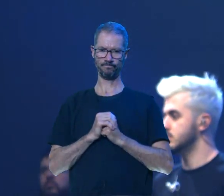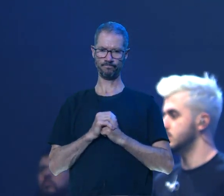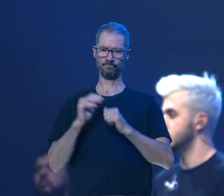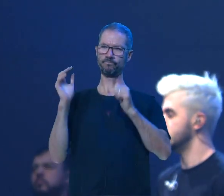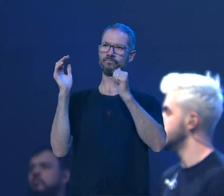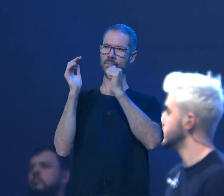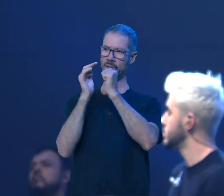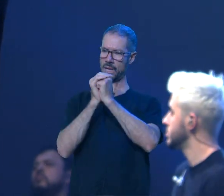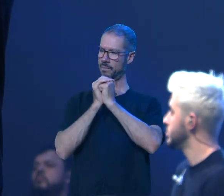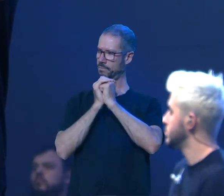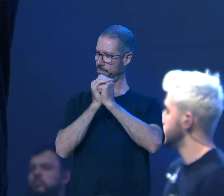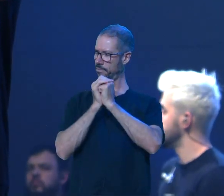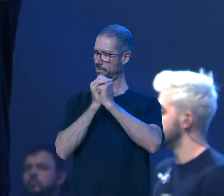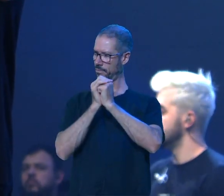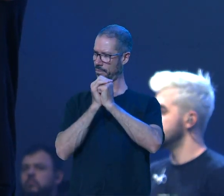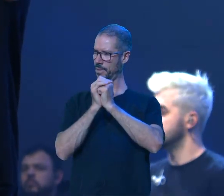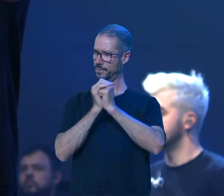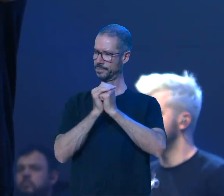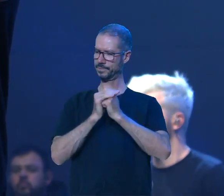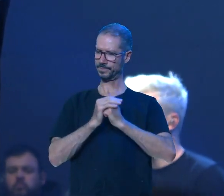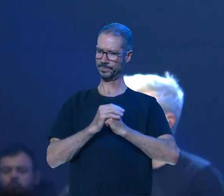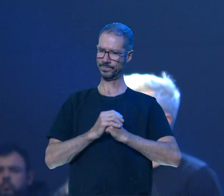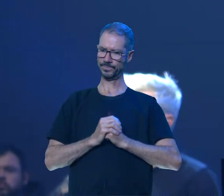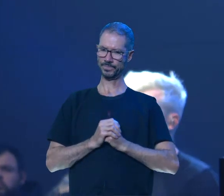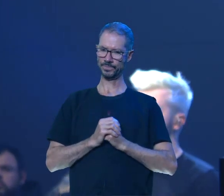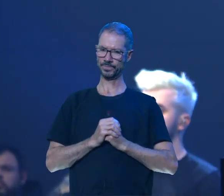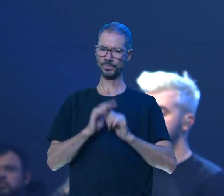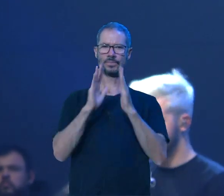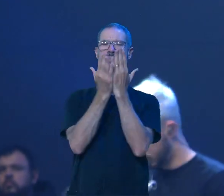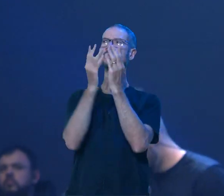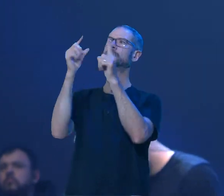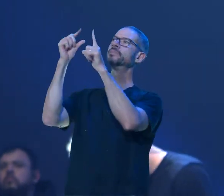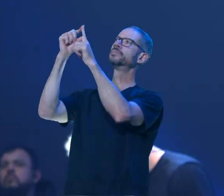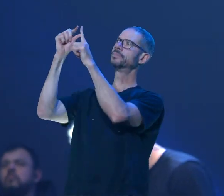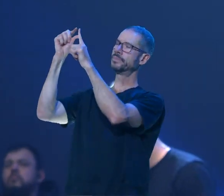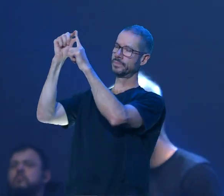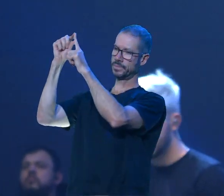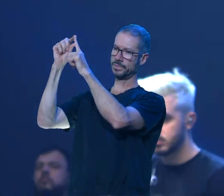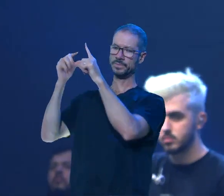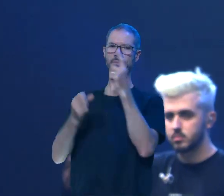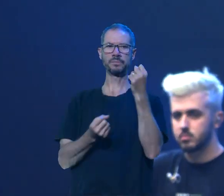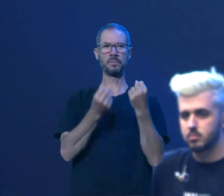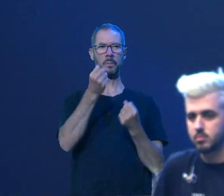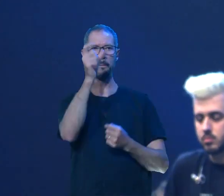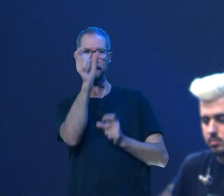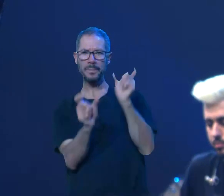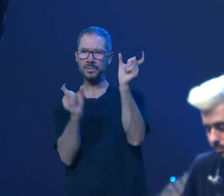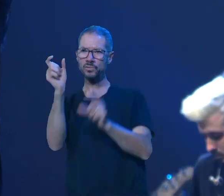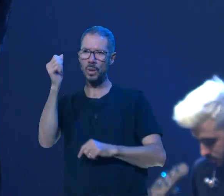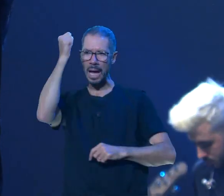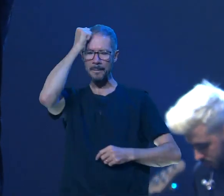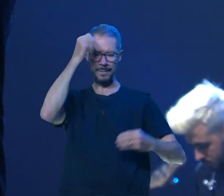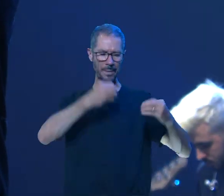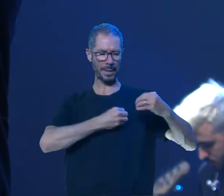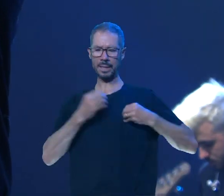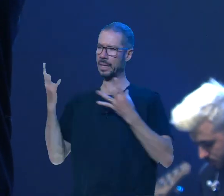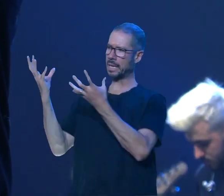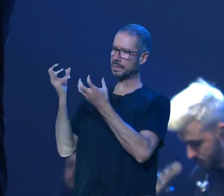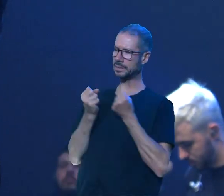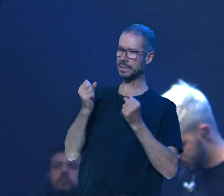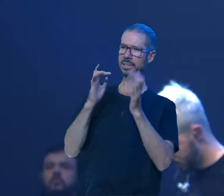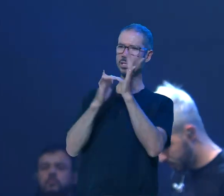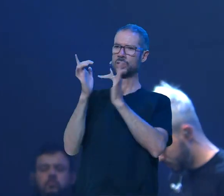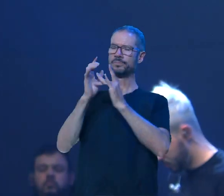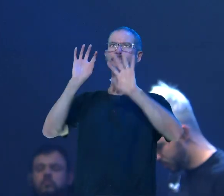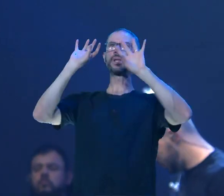Amém. Amém. A Bíblia diz que quando alguém se arrepende dos seus pecados e aceita Jesus, existe festa